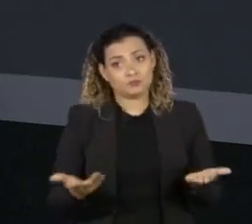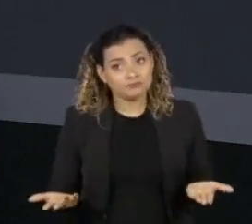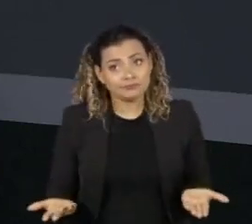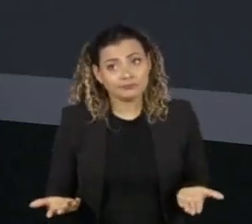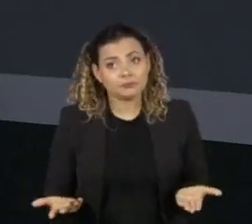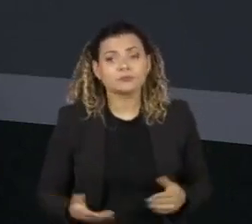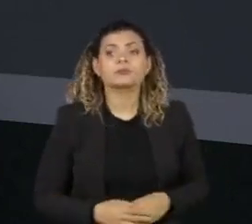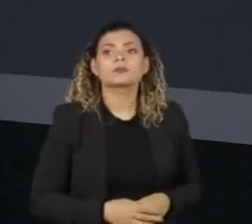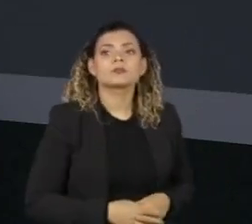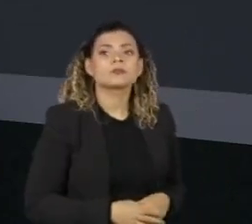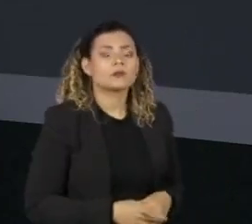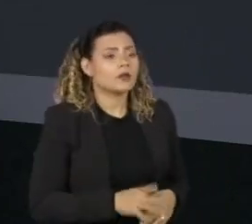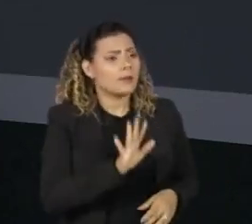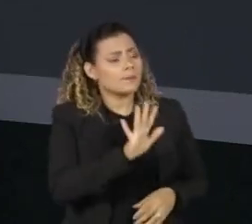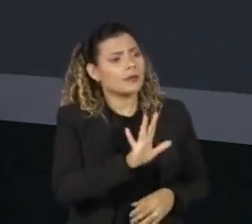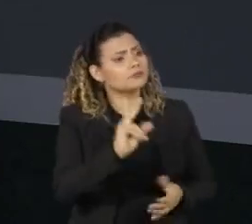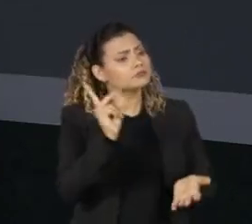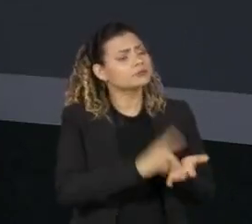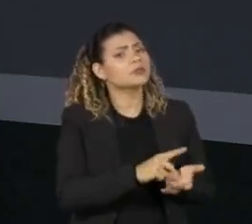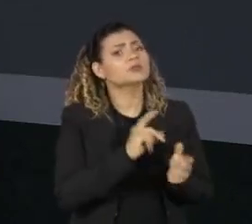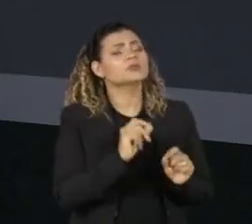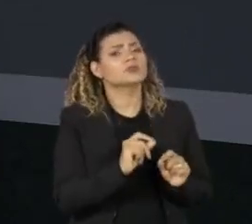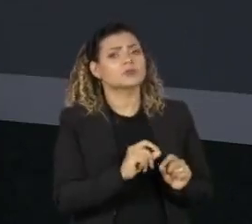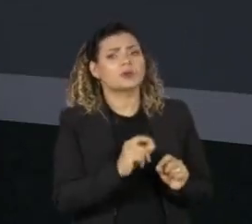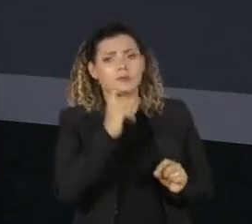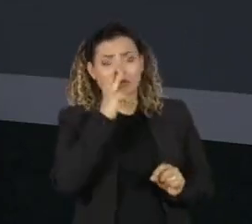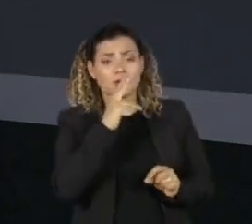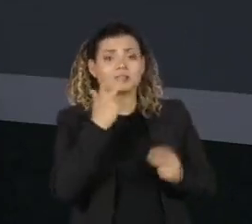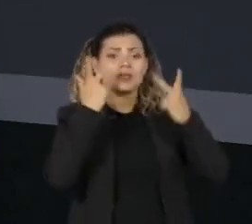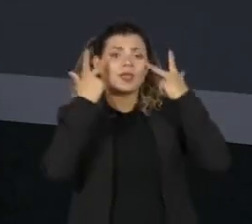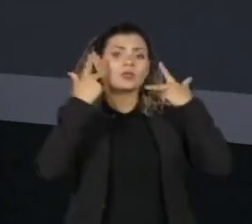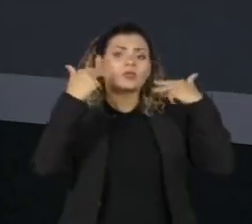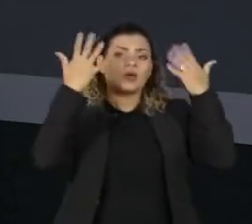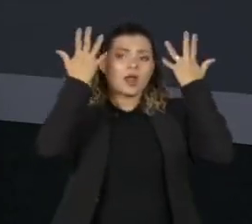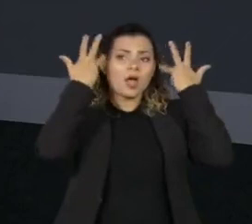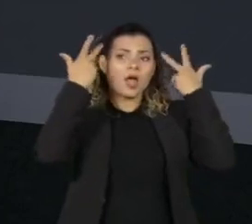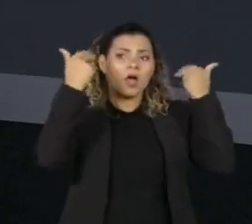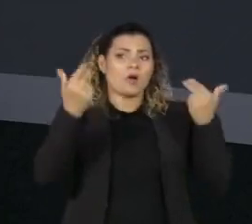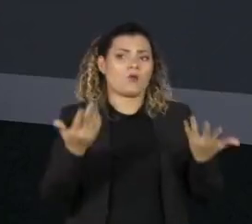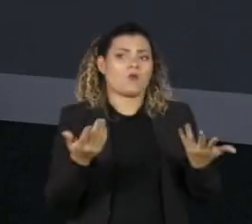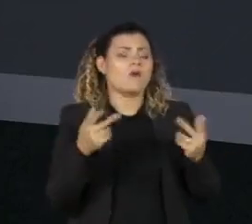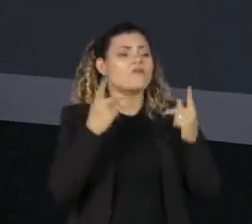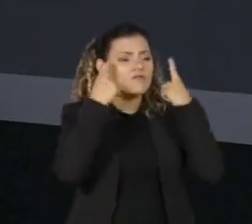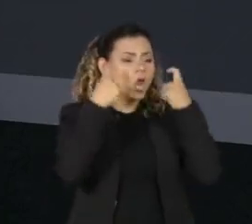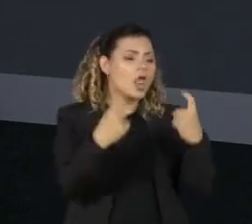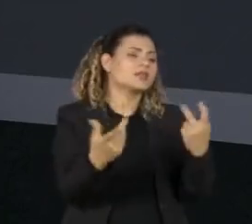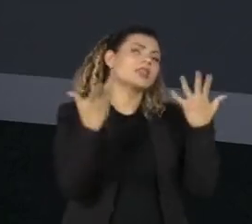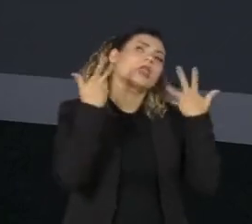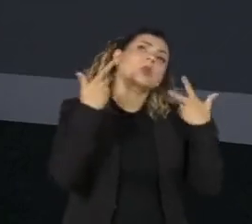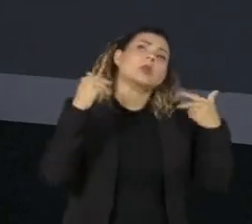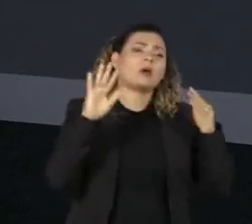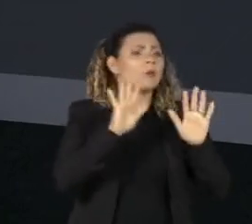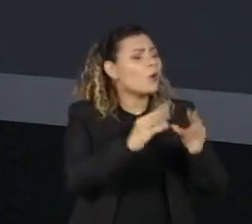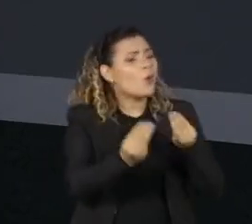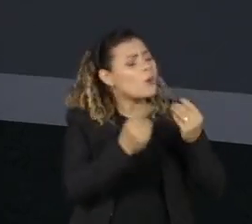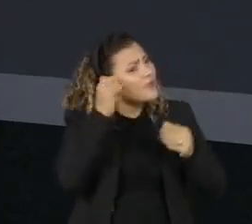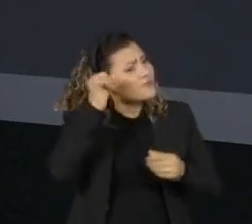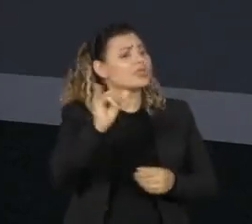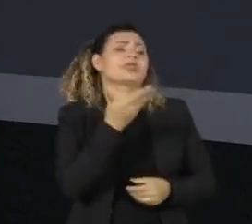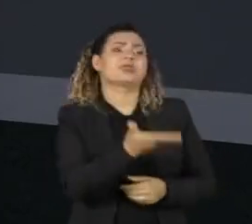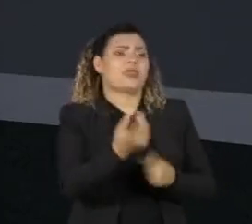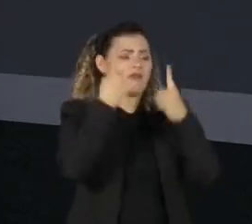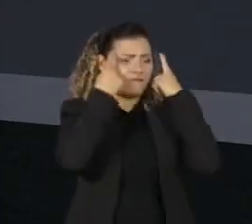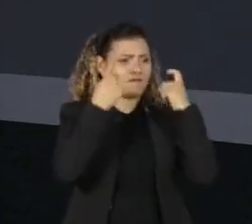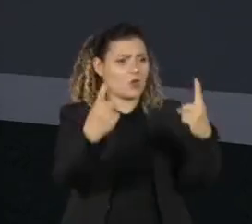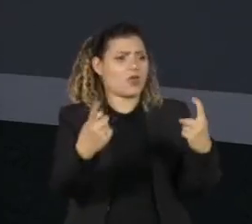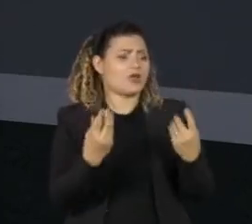uma supervalorização e uma naturalização da violência. Como combater, então,